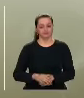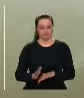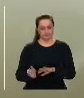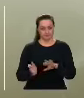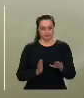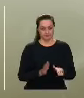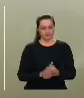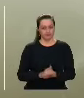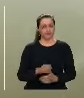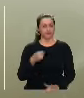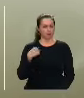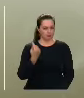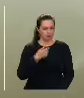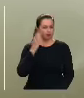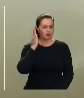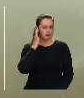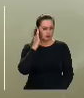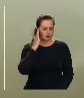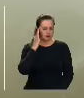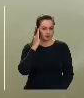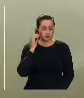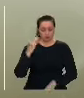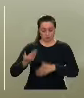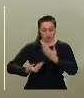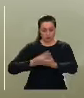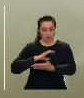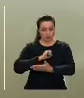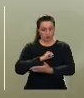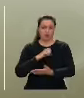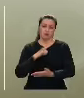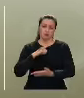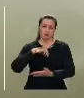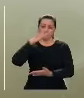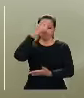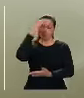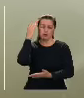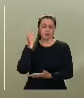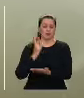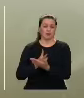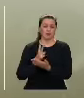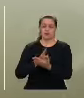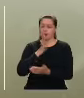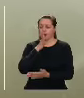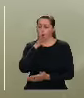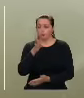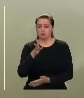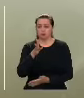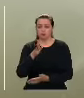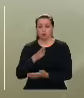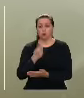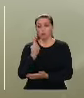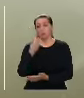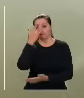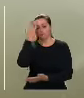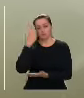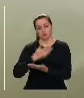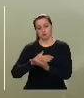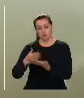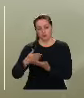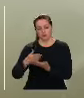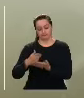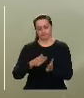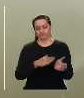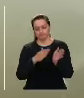que joga a primeira pedra, a primeira pedra que gera o conflito. Então Jesus foi e disse